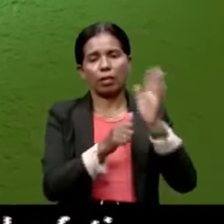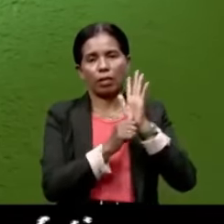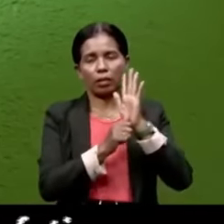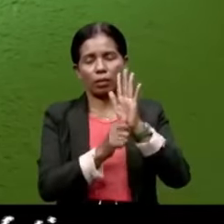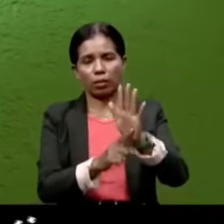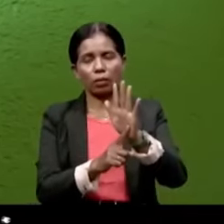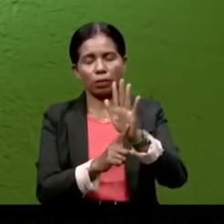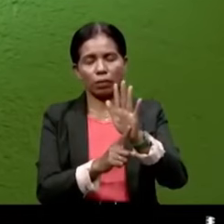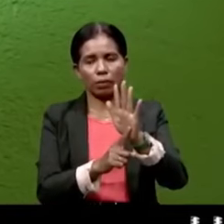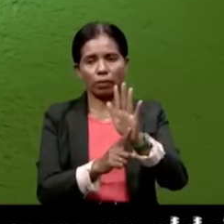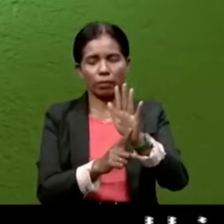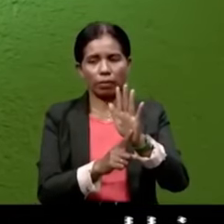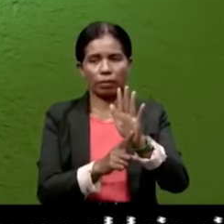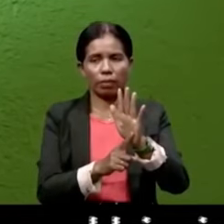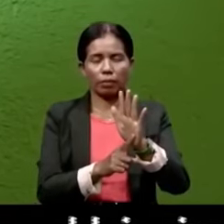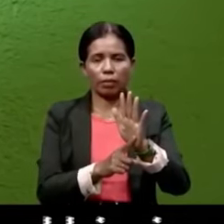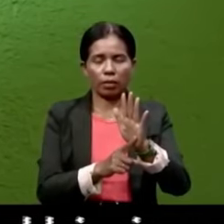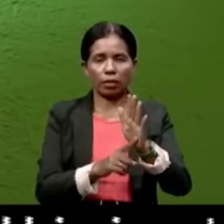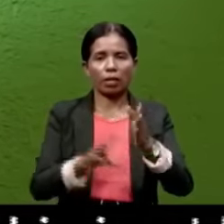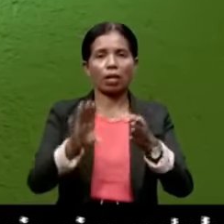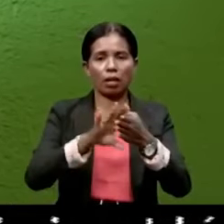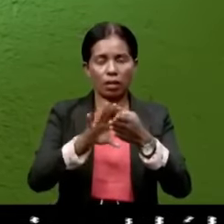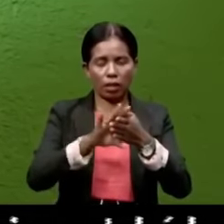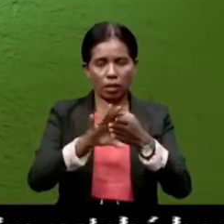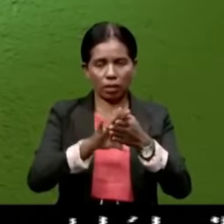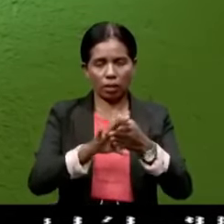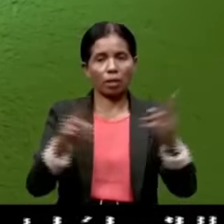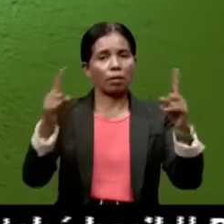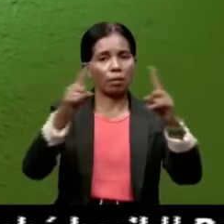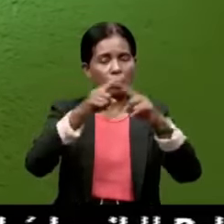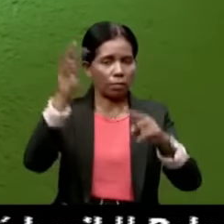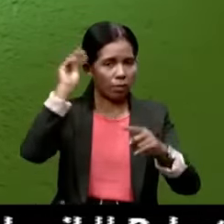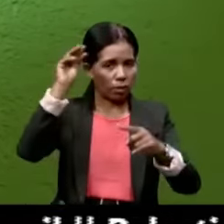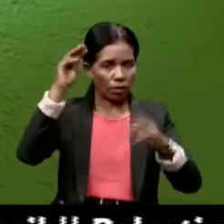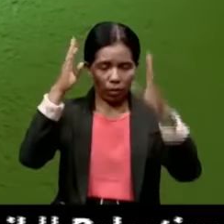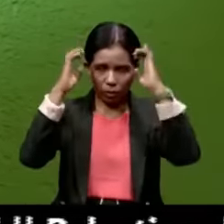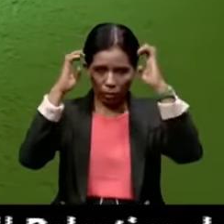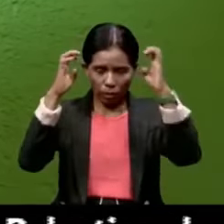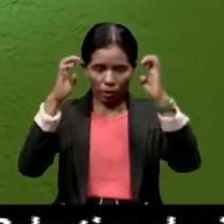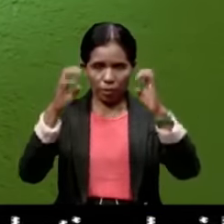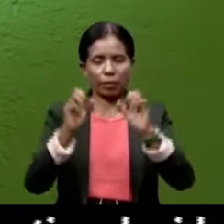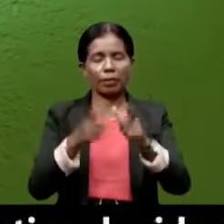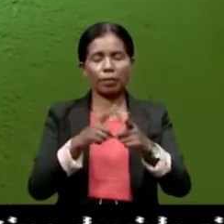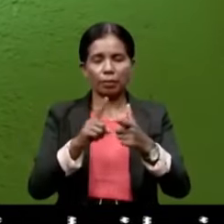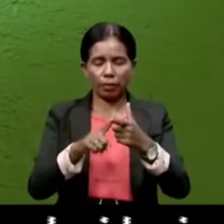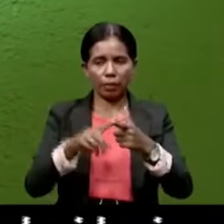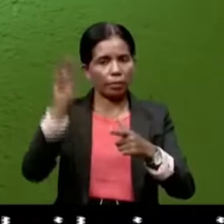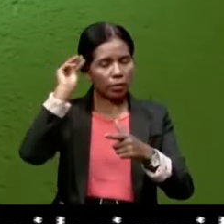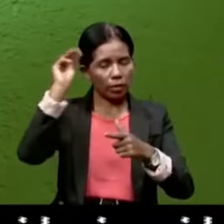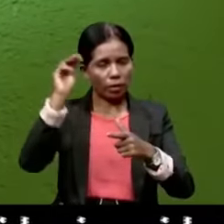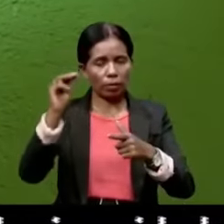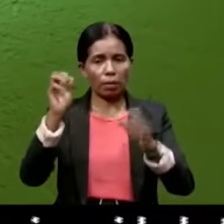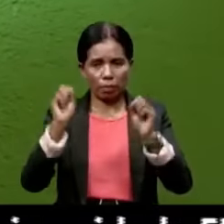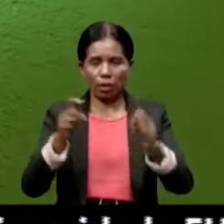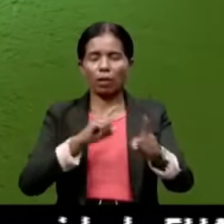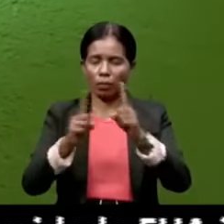minha pedido para o Ministério, para o Ministério, o Ministério nos coleta, também foi